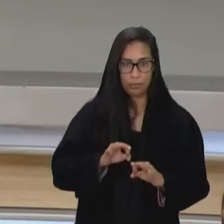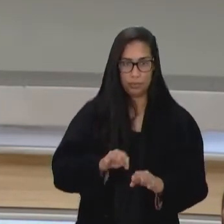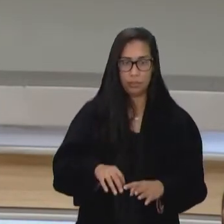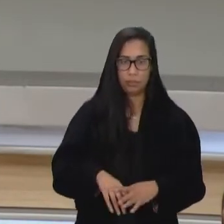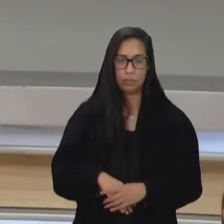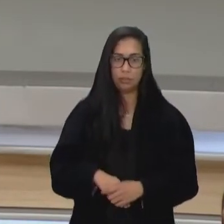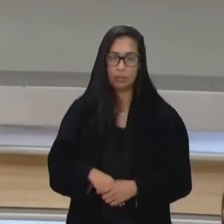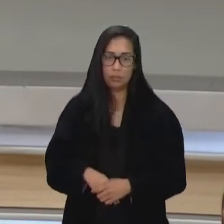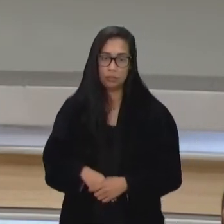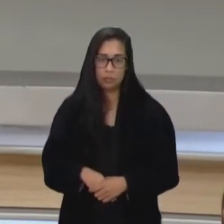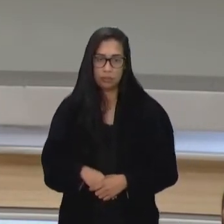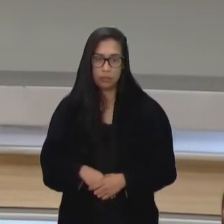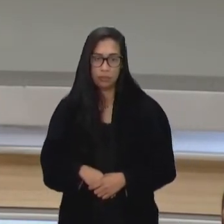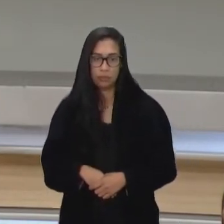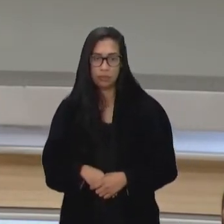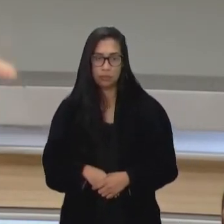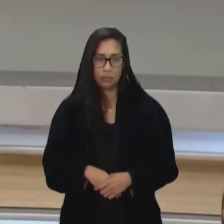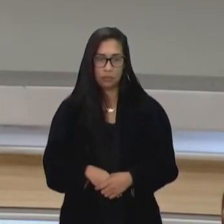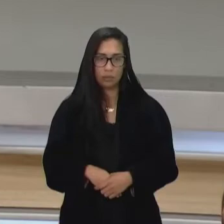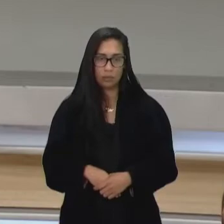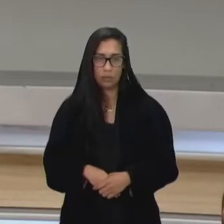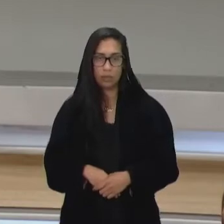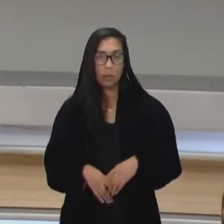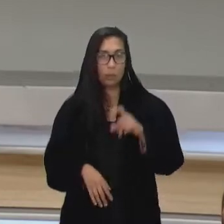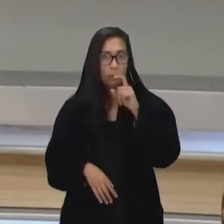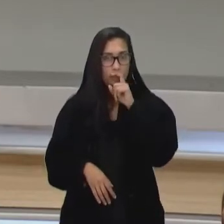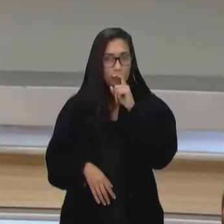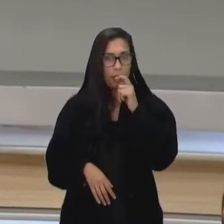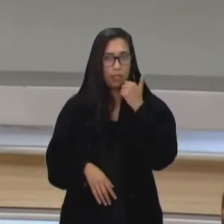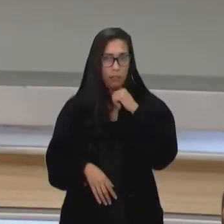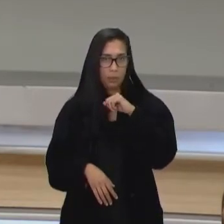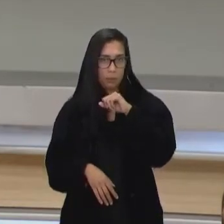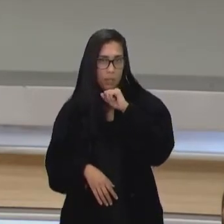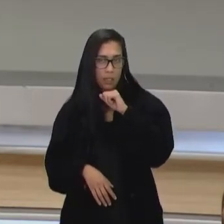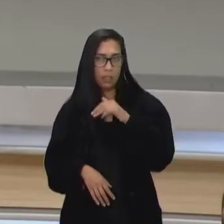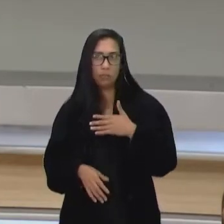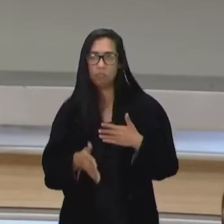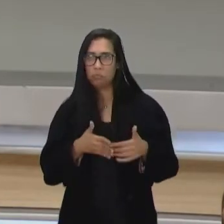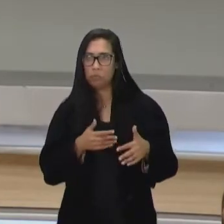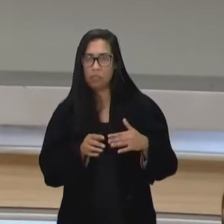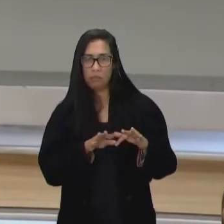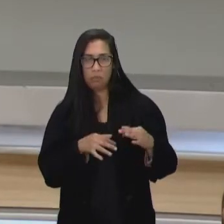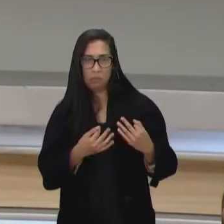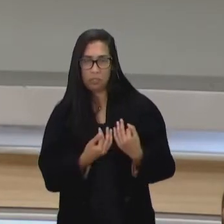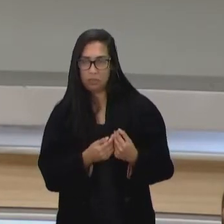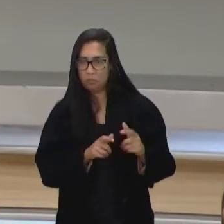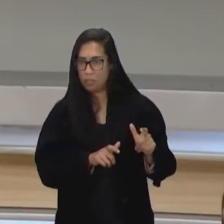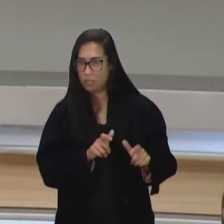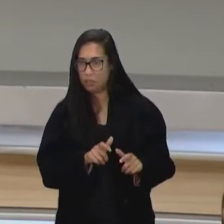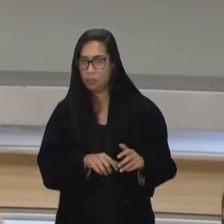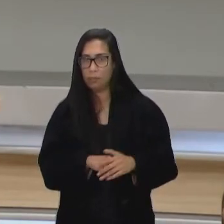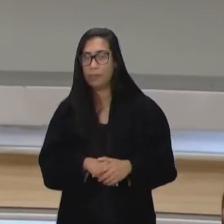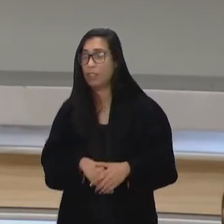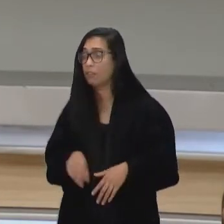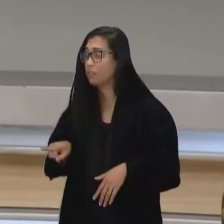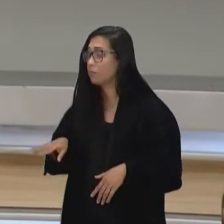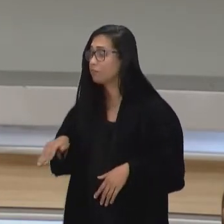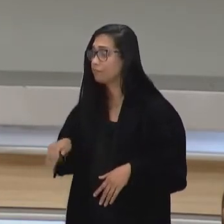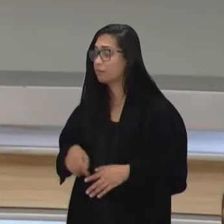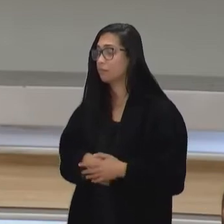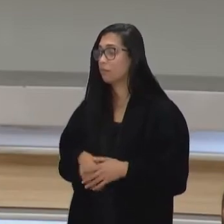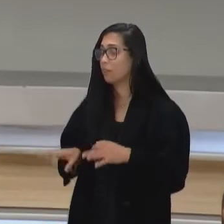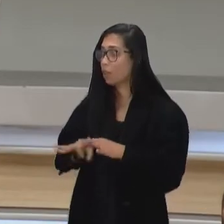bagunçado. Aí chega o pai, ou a mãe, ou o tio, a tia, qualquer pessoa, chega lá e fala assim, arruma o seu quarto. Só